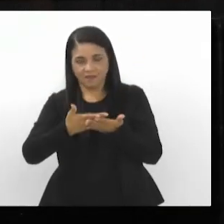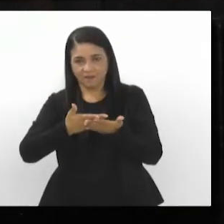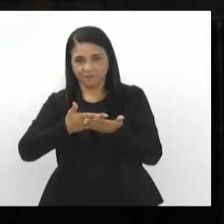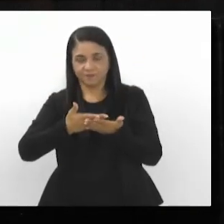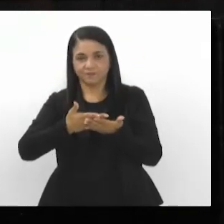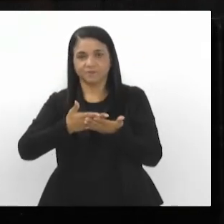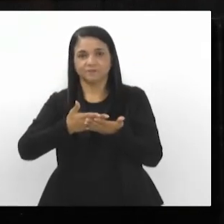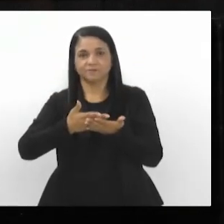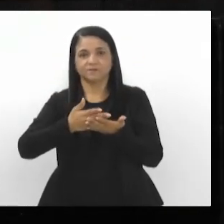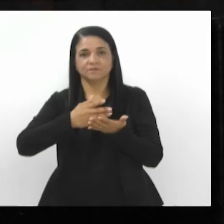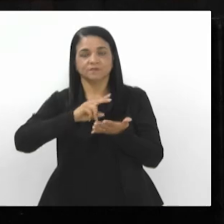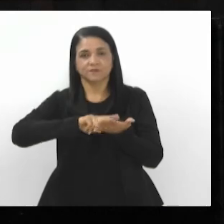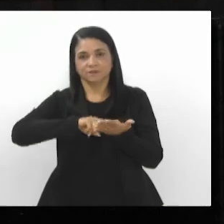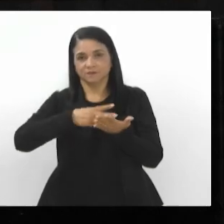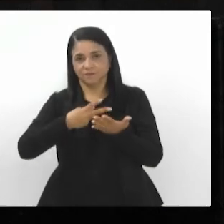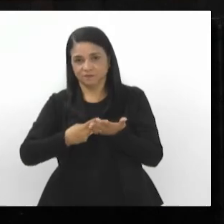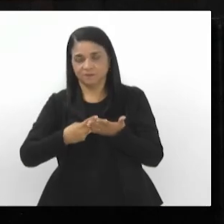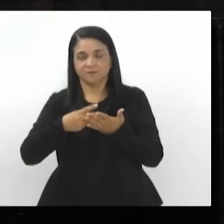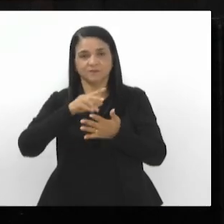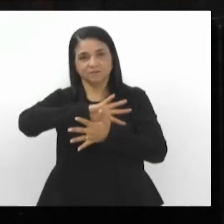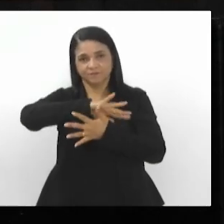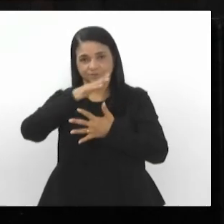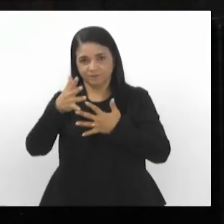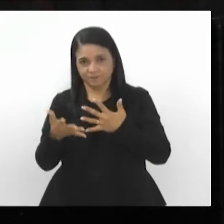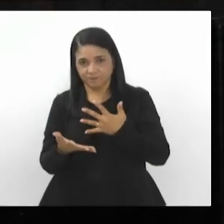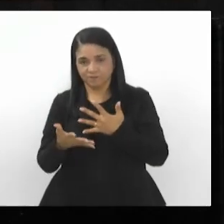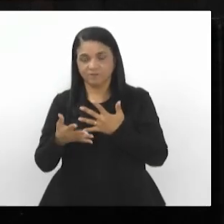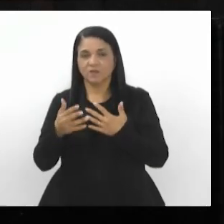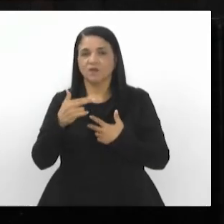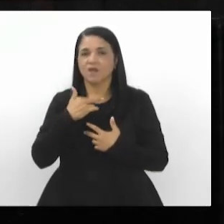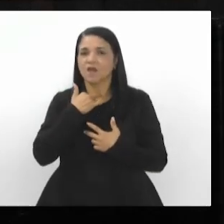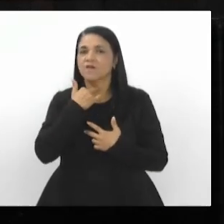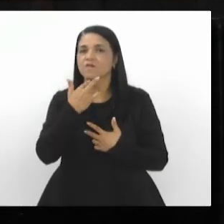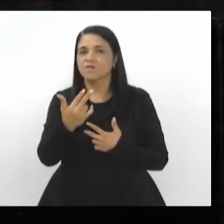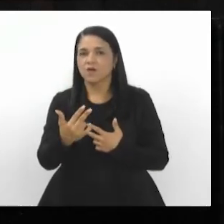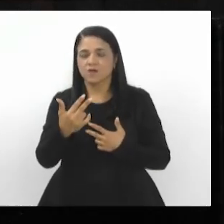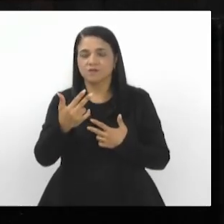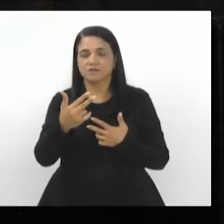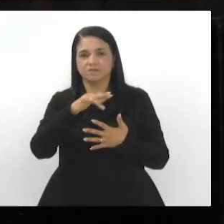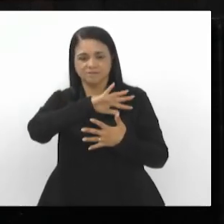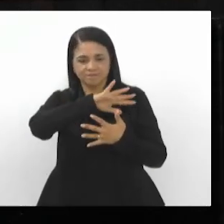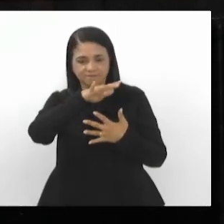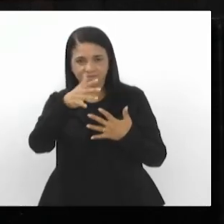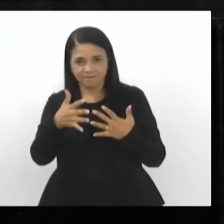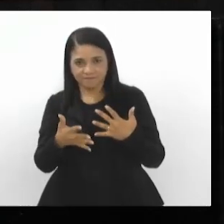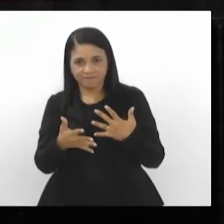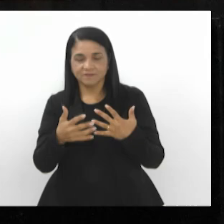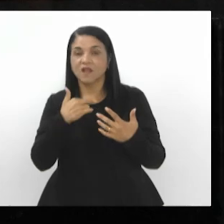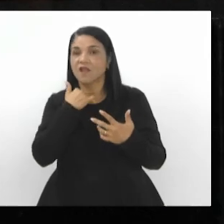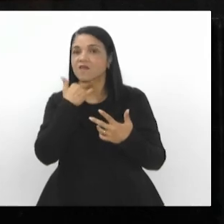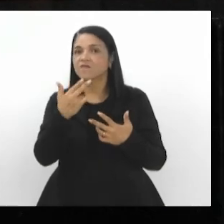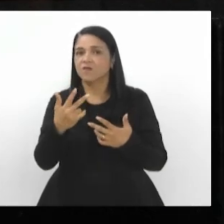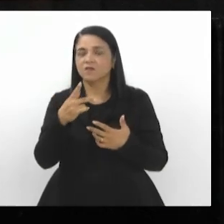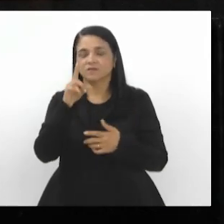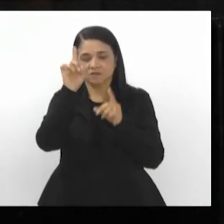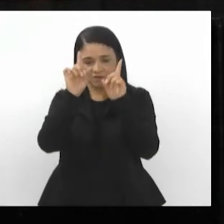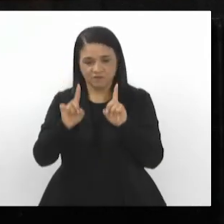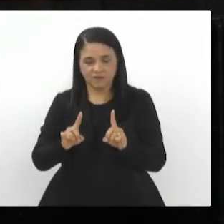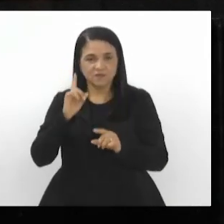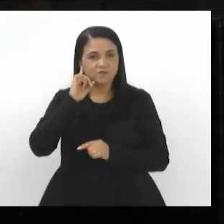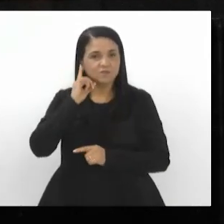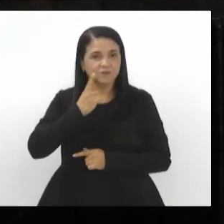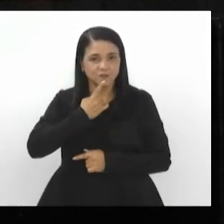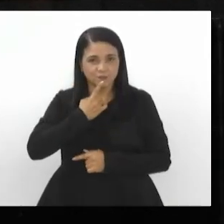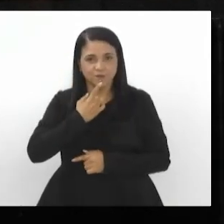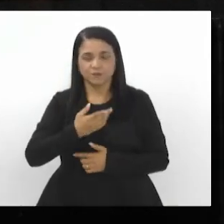da língua de Libras, que leva a nossa voz aos deficientes